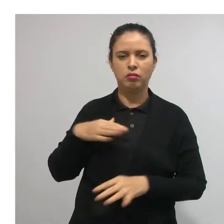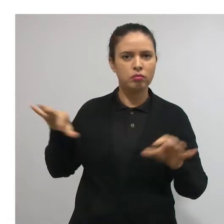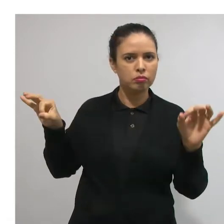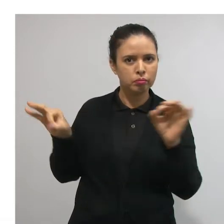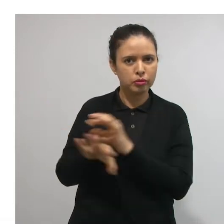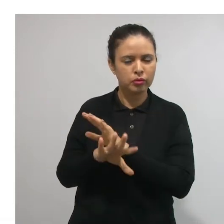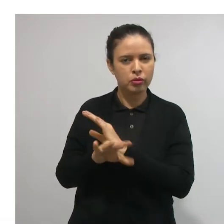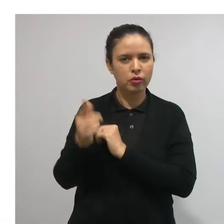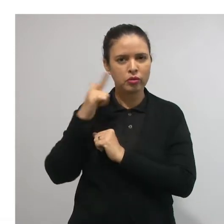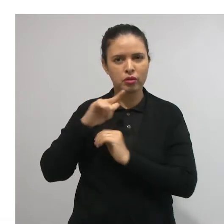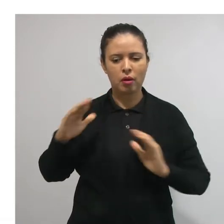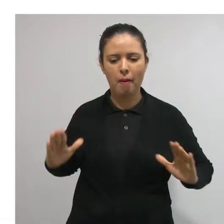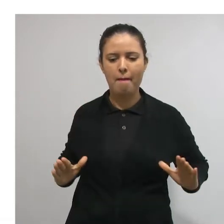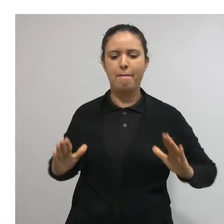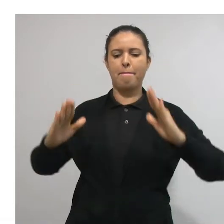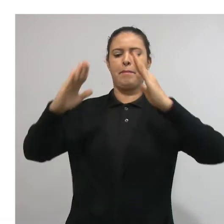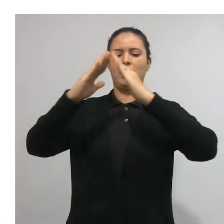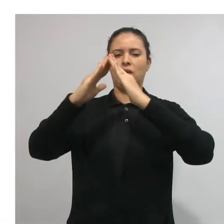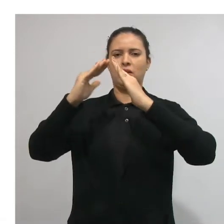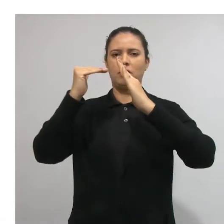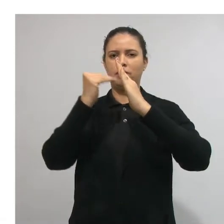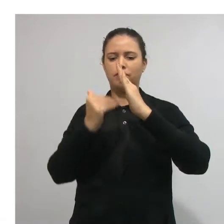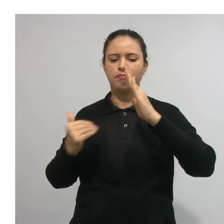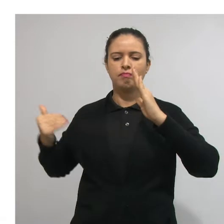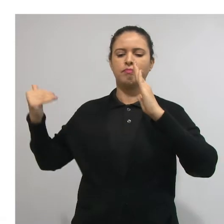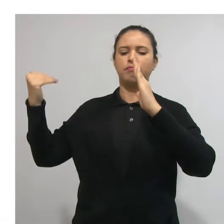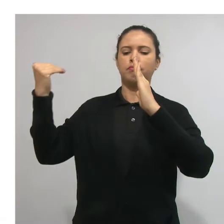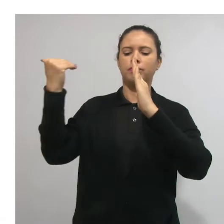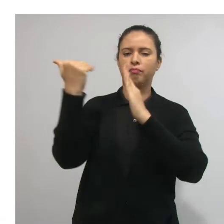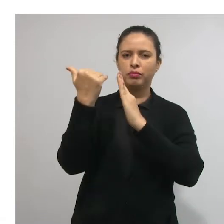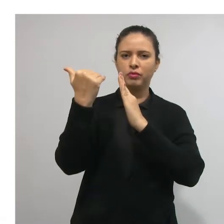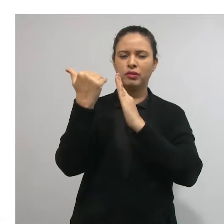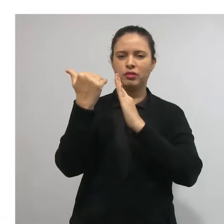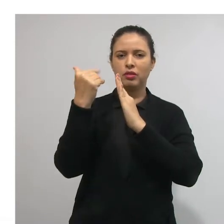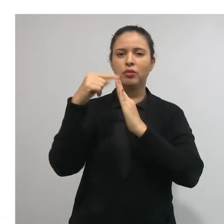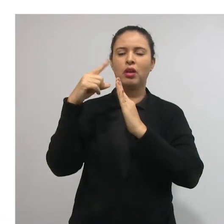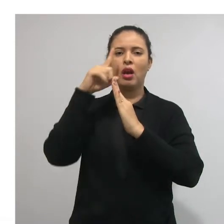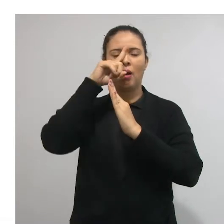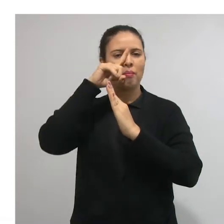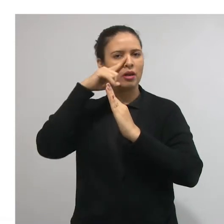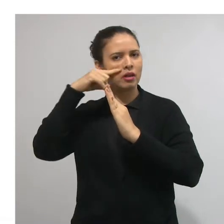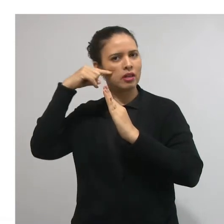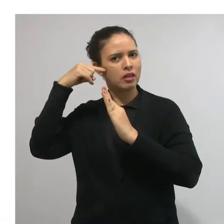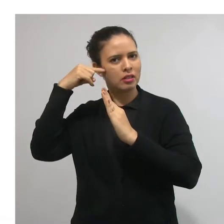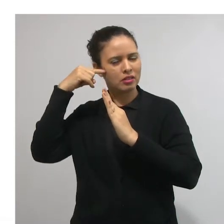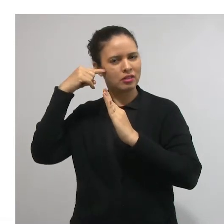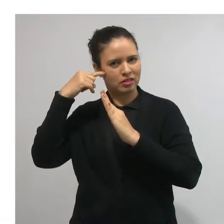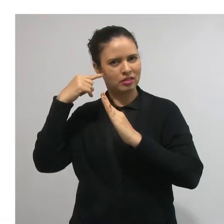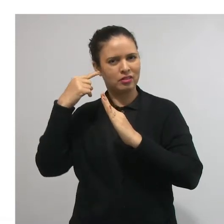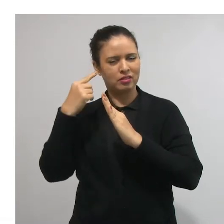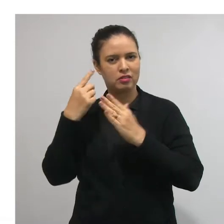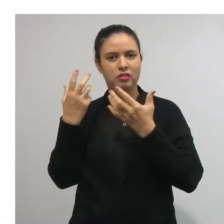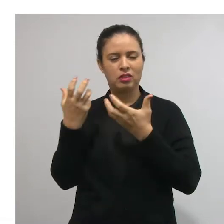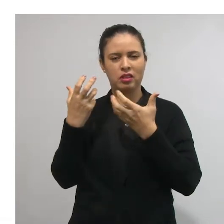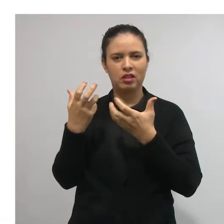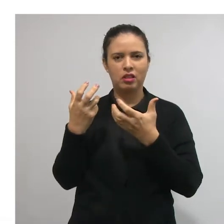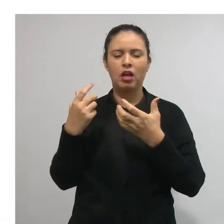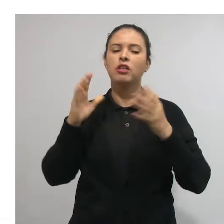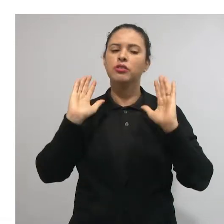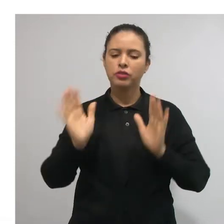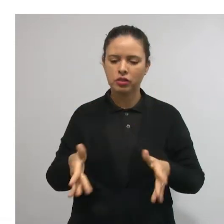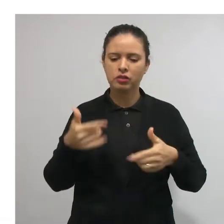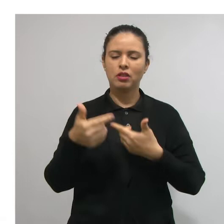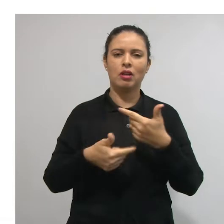feito isso, ele atendia, né, as necessidades de segurança como um todo. Ah, não, mas hoje já sou uma pessoa que eu